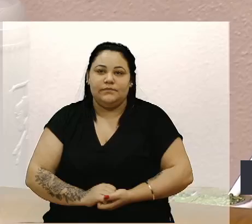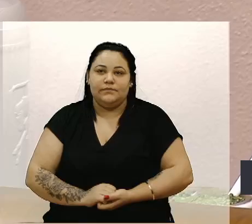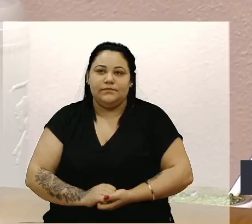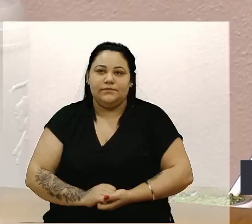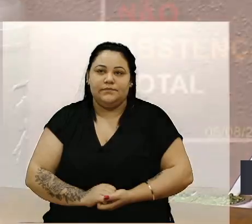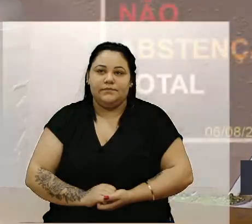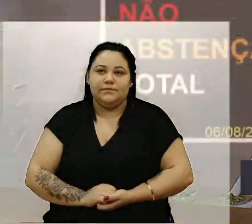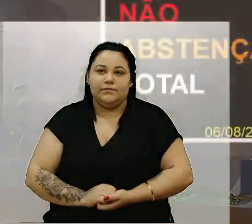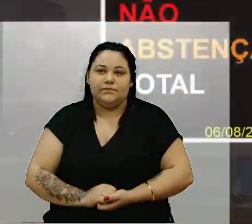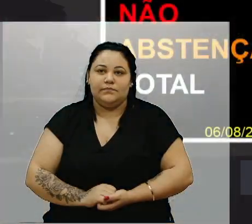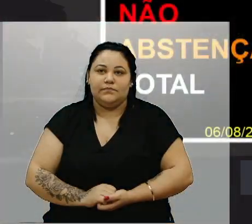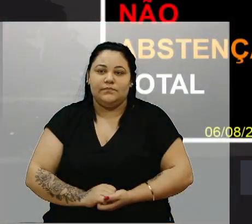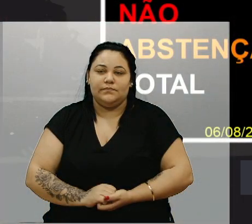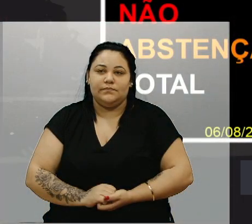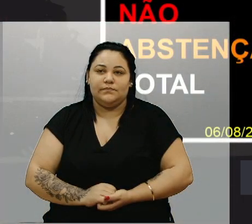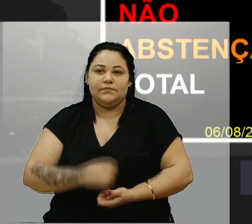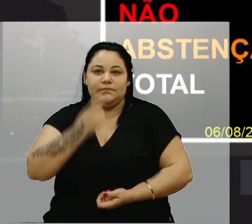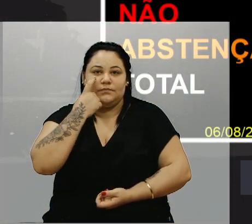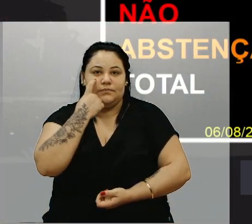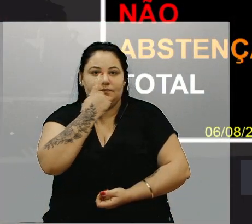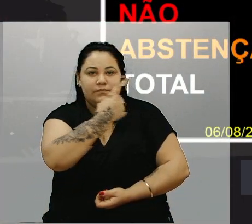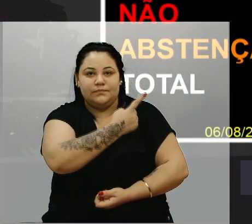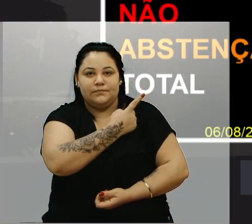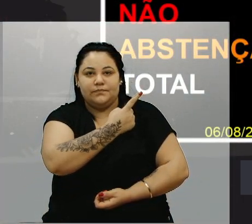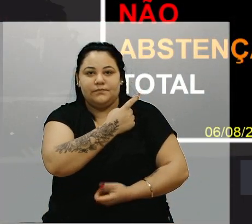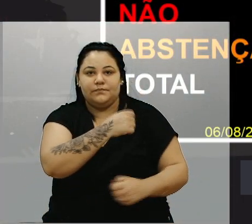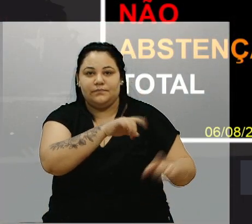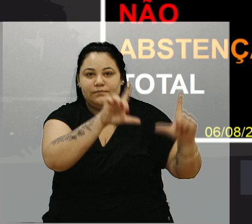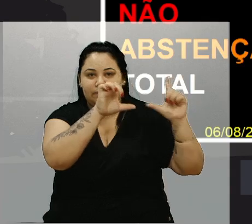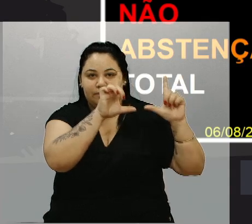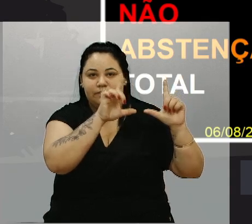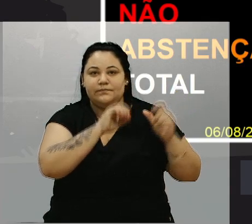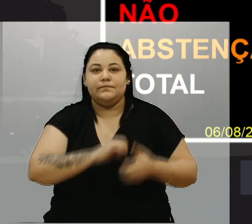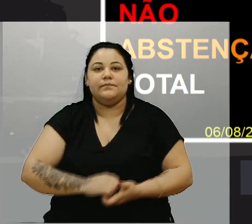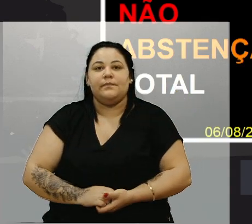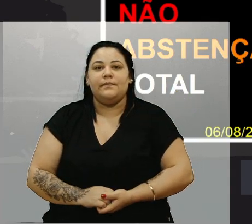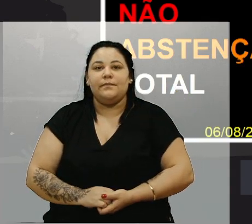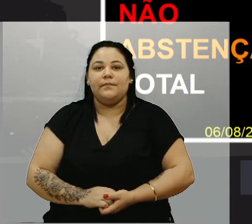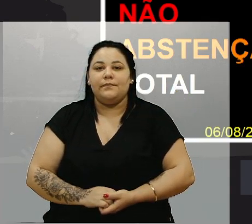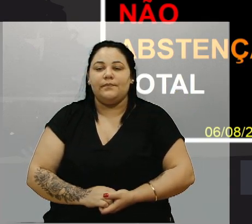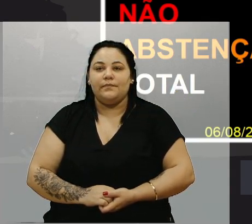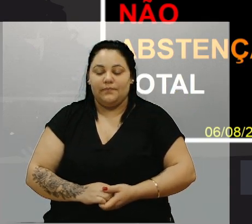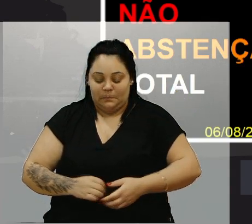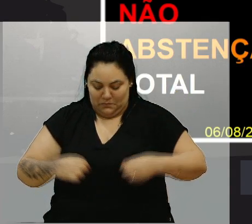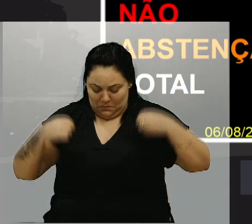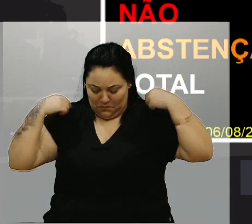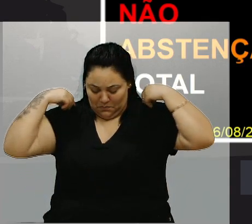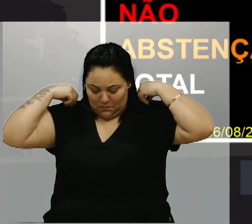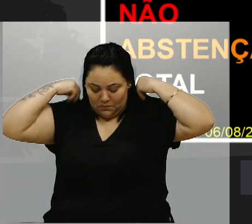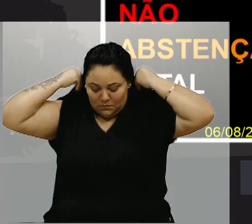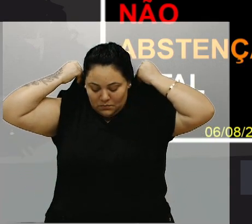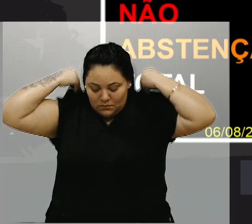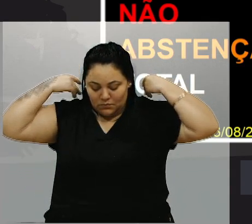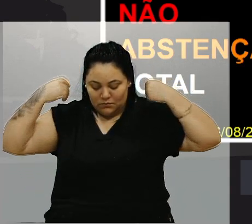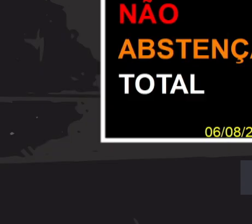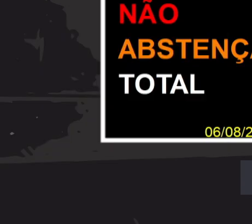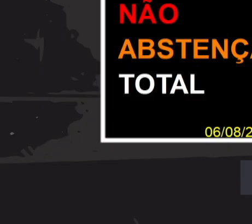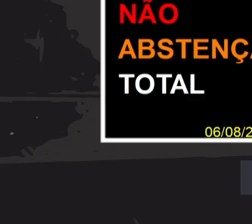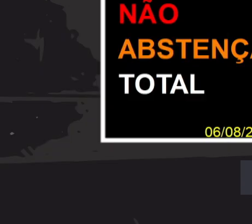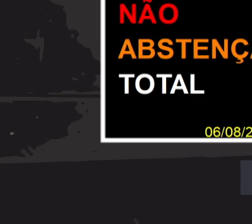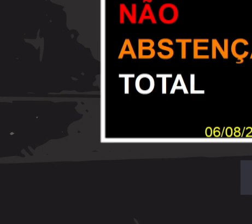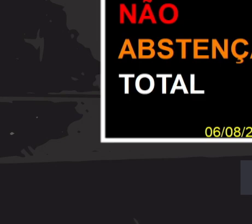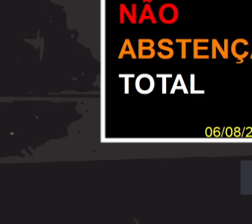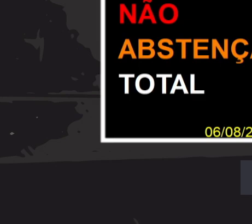Voto sim, senhora presidente. Vereador Lucas Dil, vota sim. Vereadora Estela Balardim, vota sim. Voto sim,